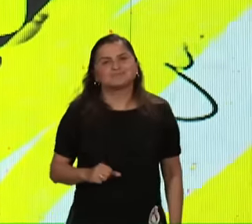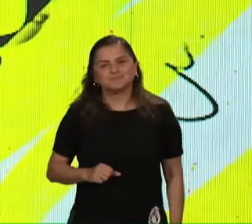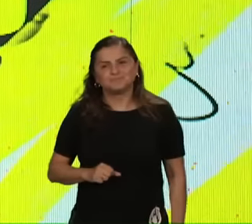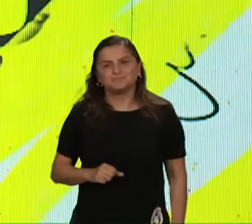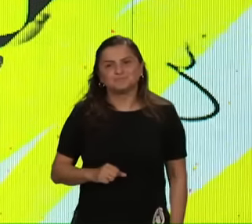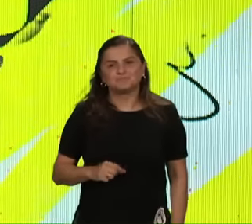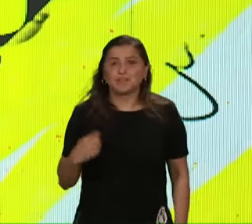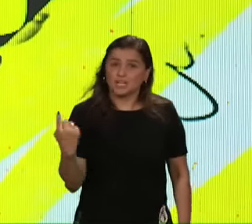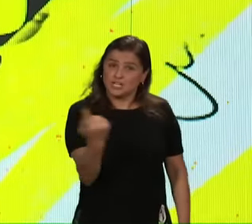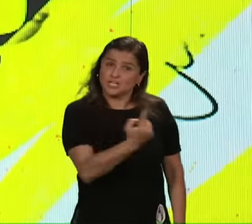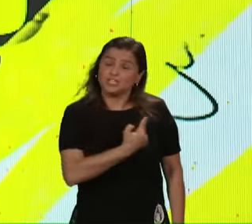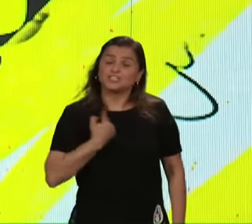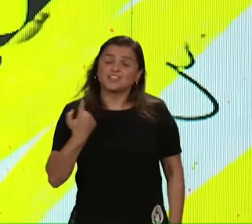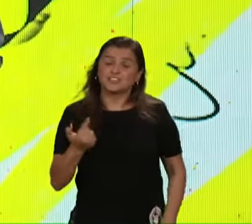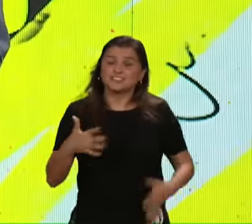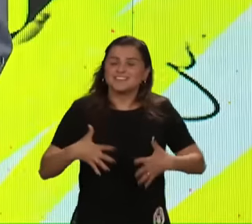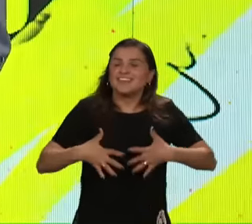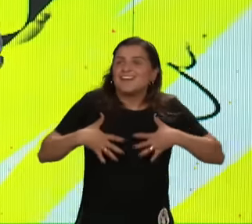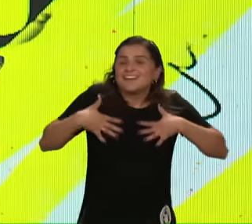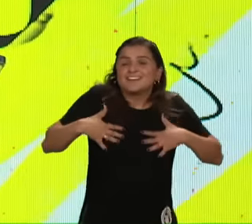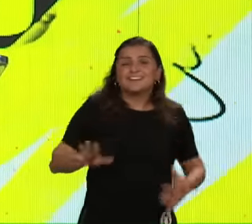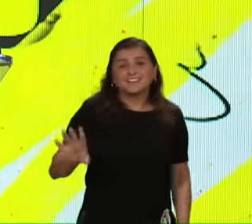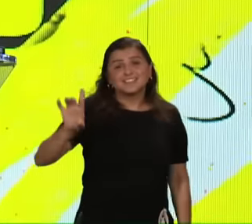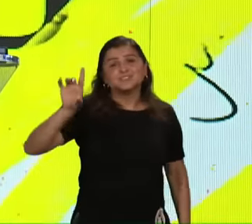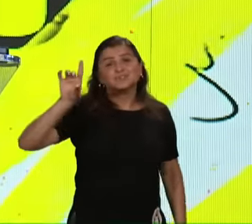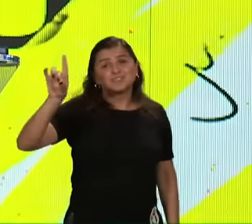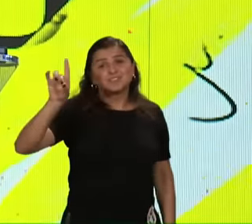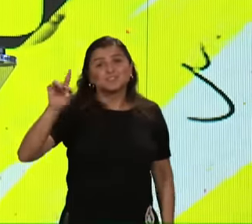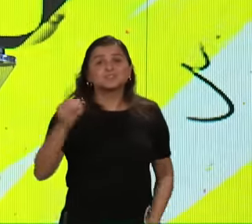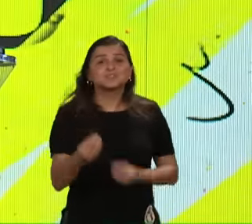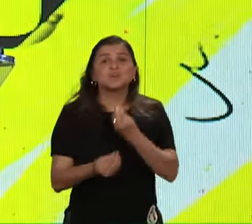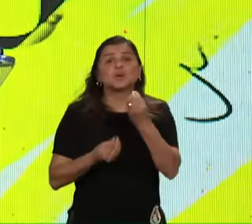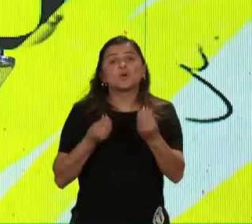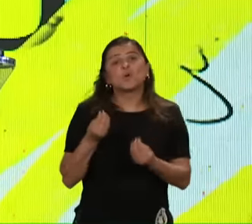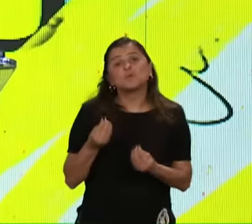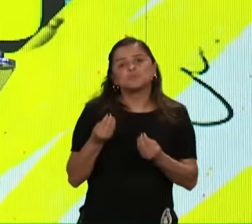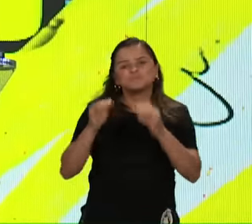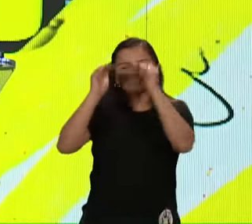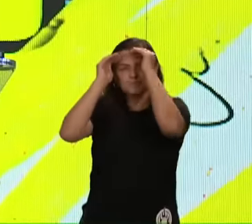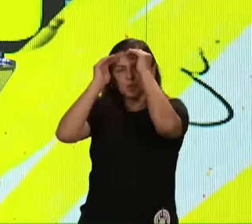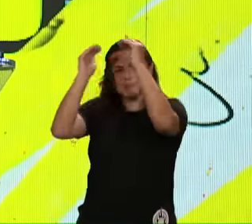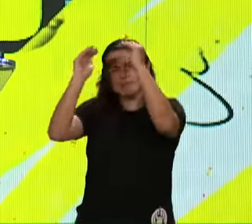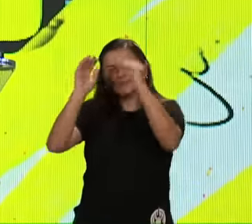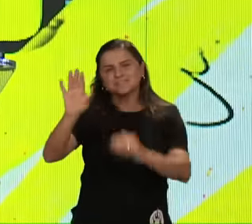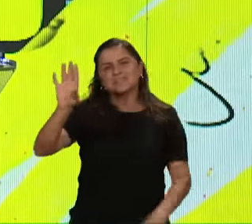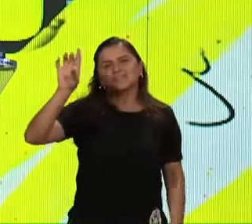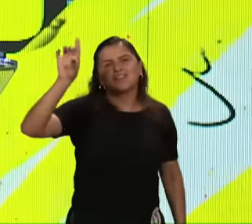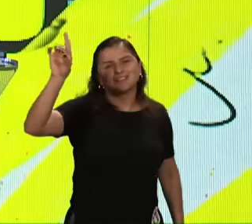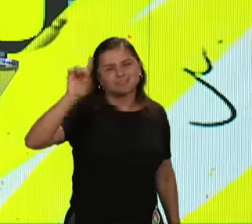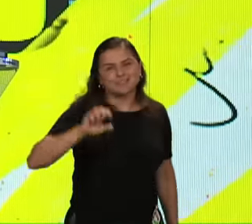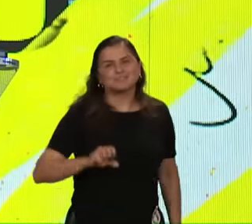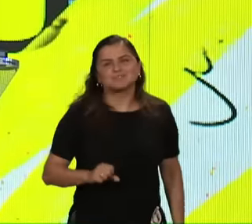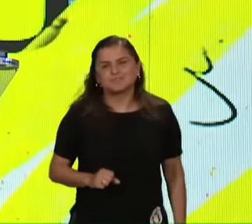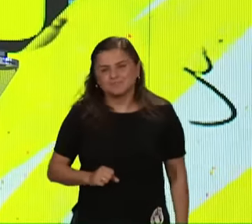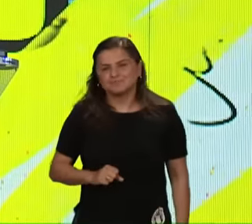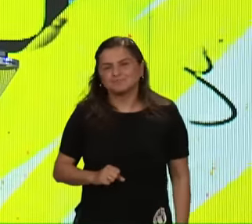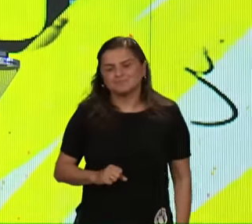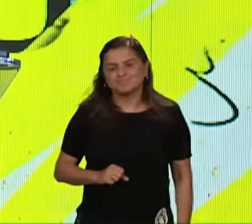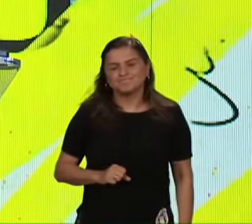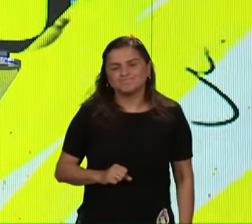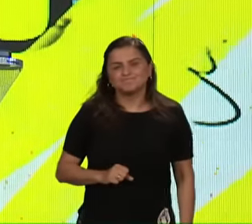E nós o agradamos através da nossa obediência. É tão